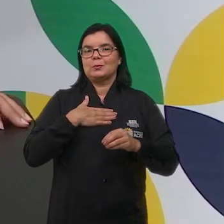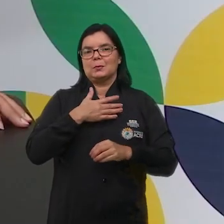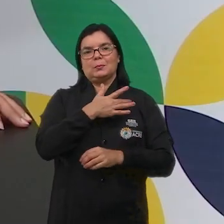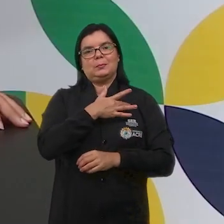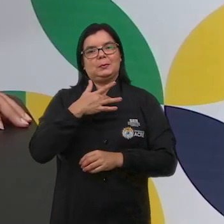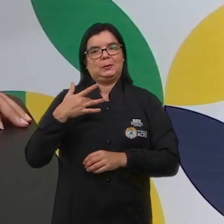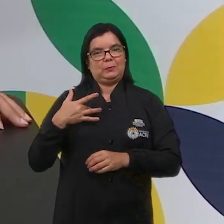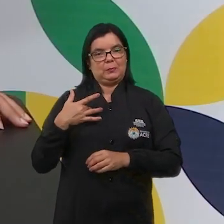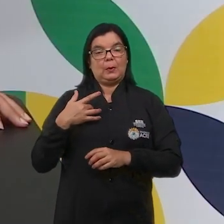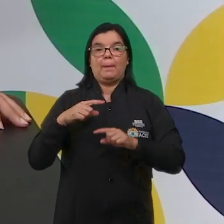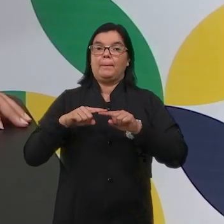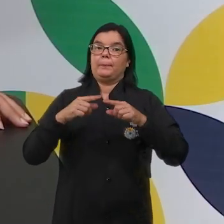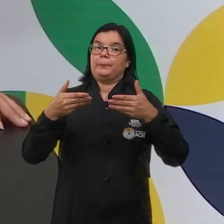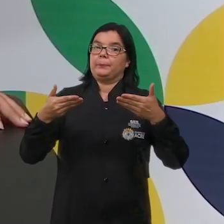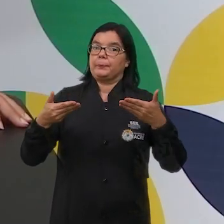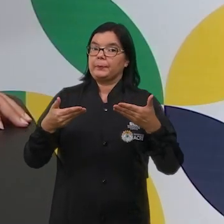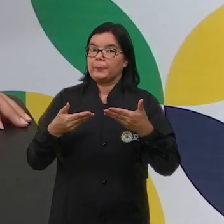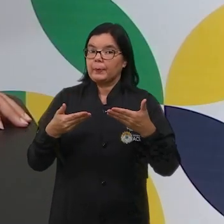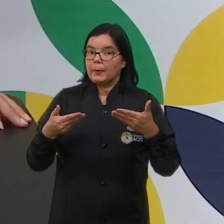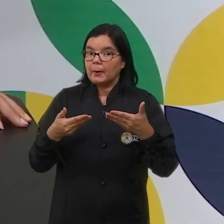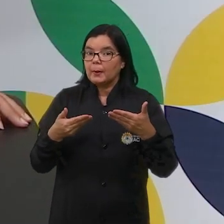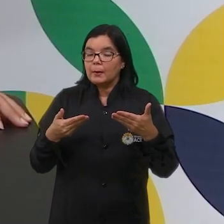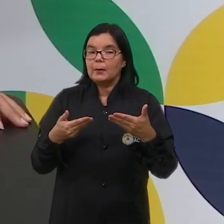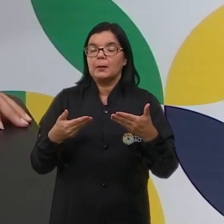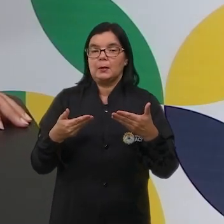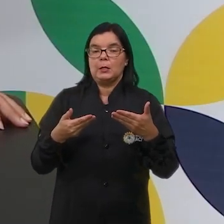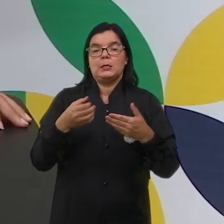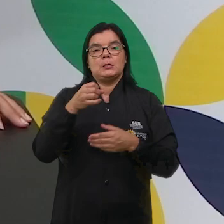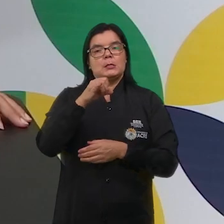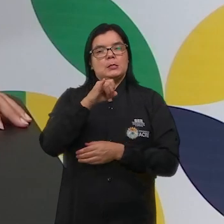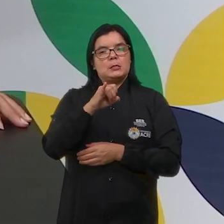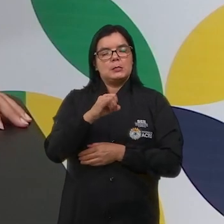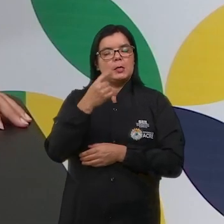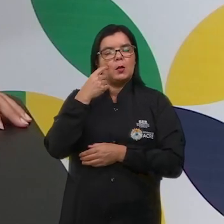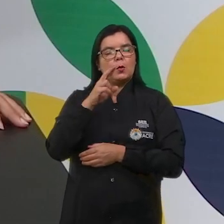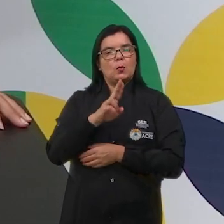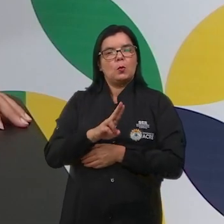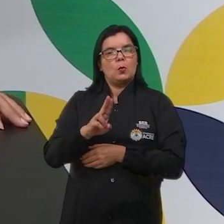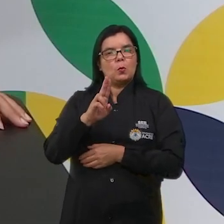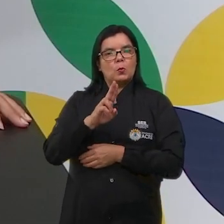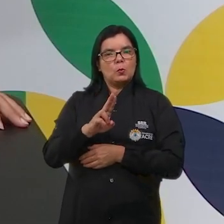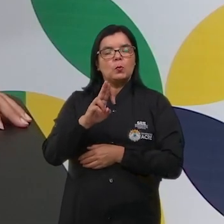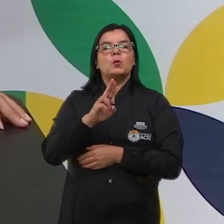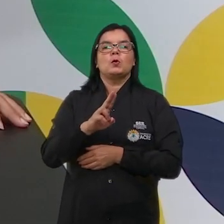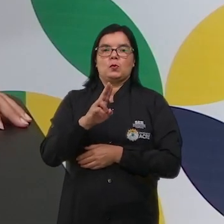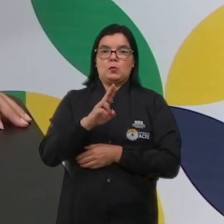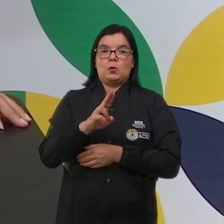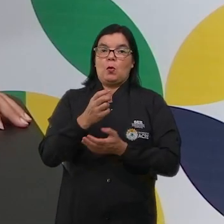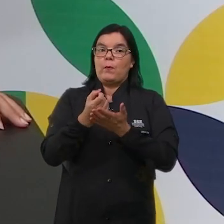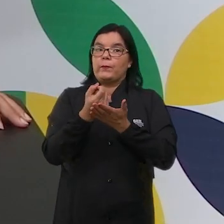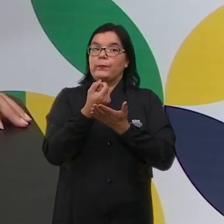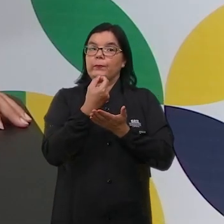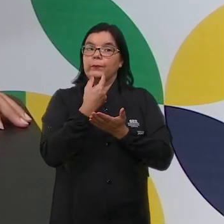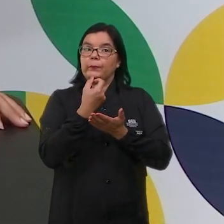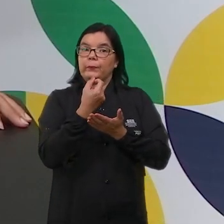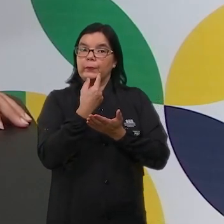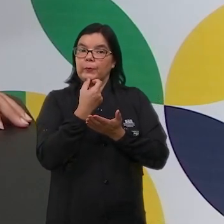saúde. Agora, se eu utilizo de um recurso